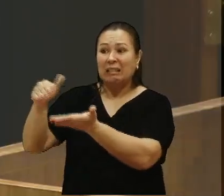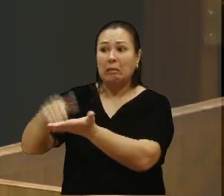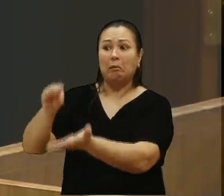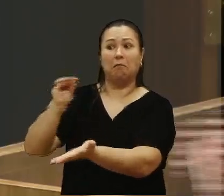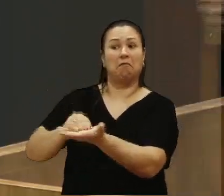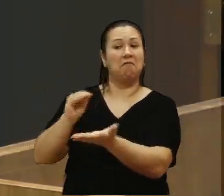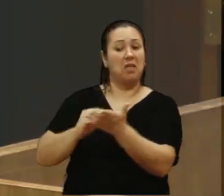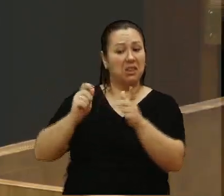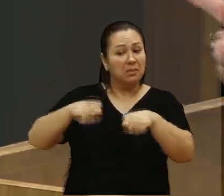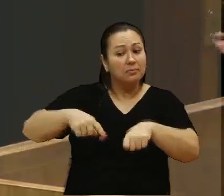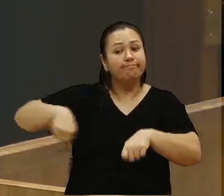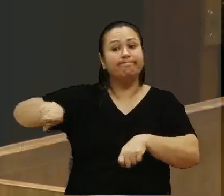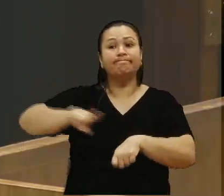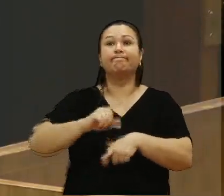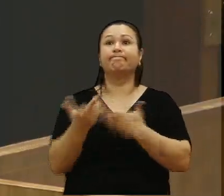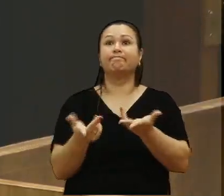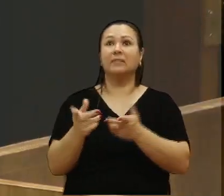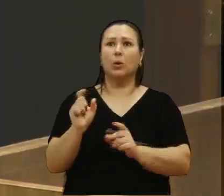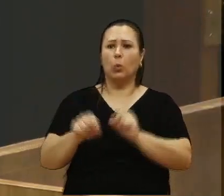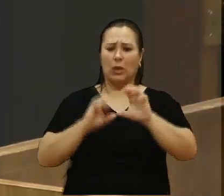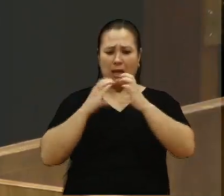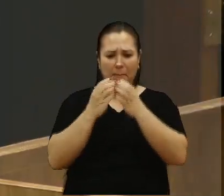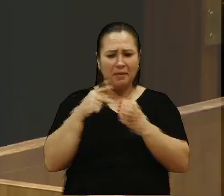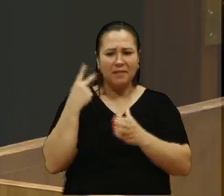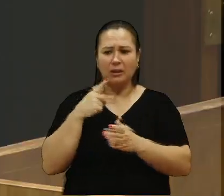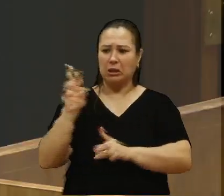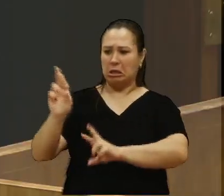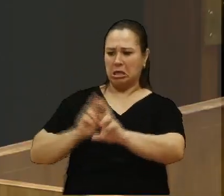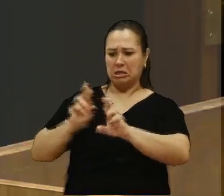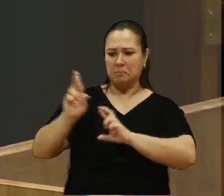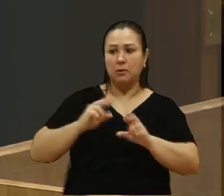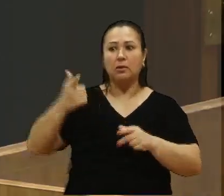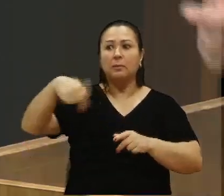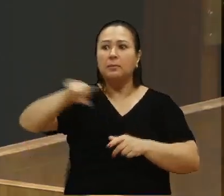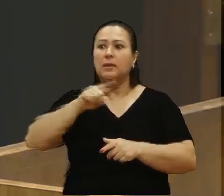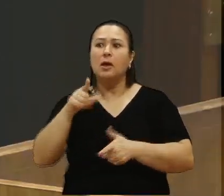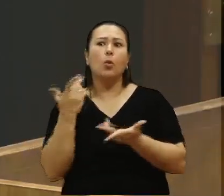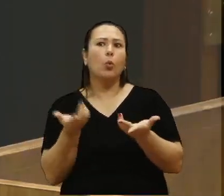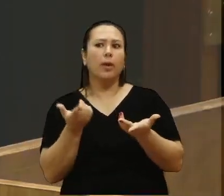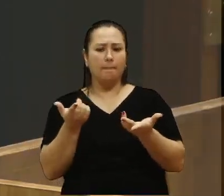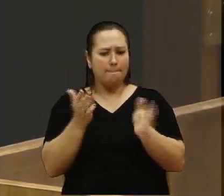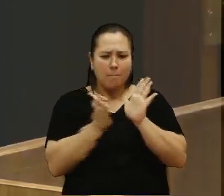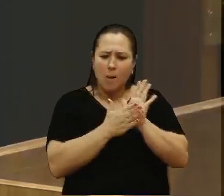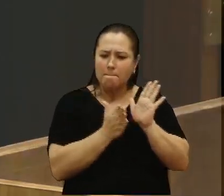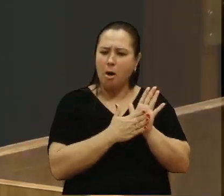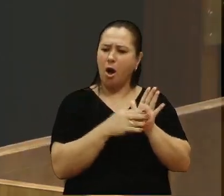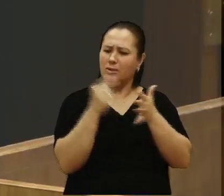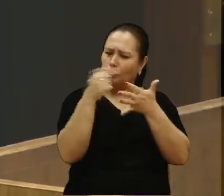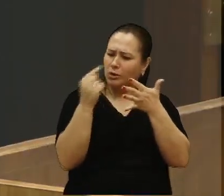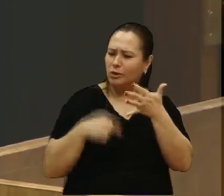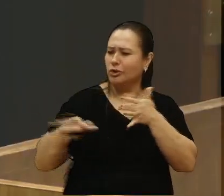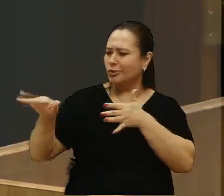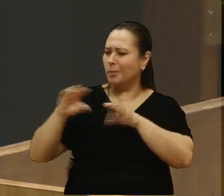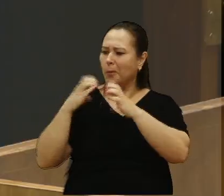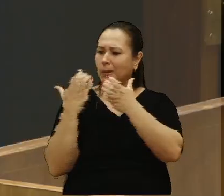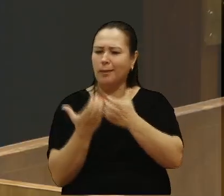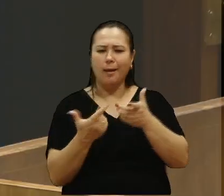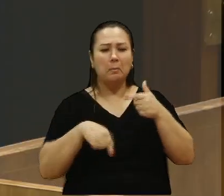competentes, respondem a essa casa, escutam as pessoas, propõem alternativas, chamam a